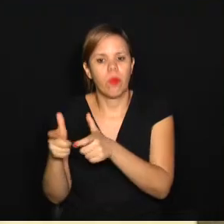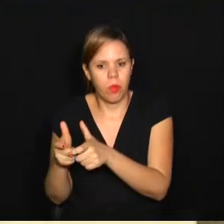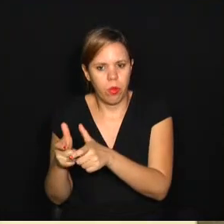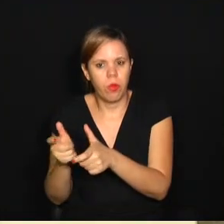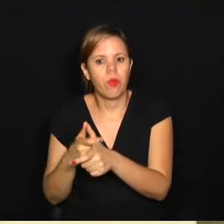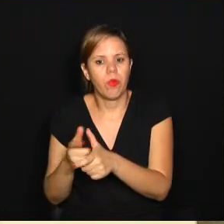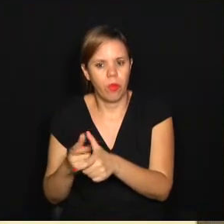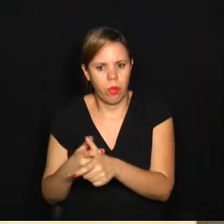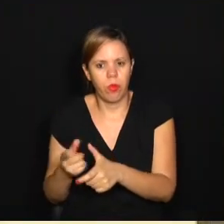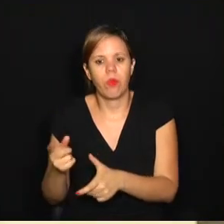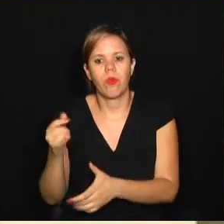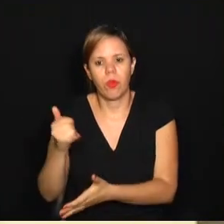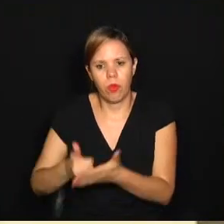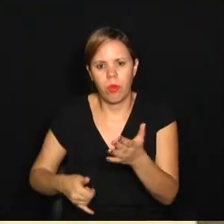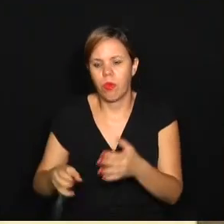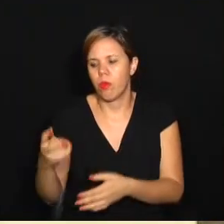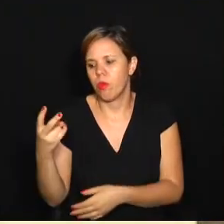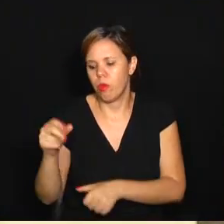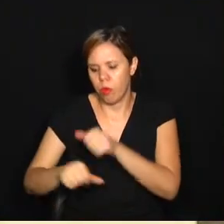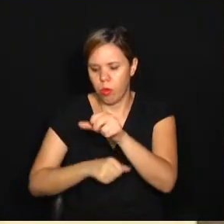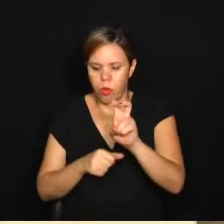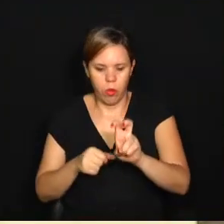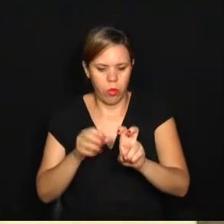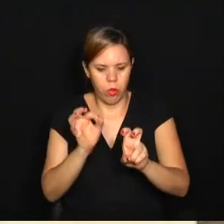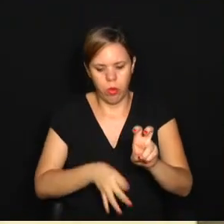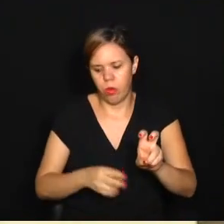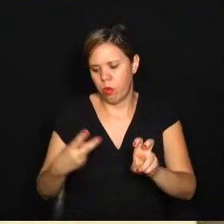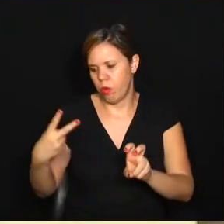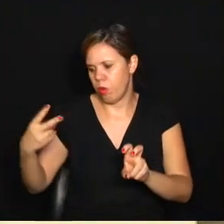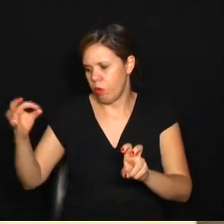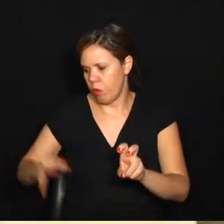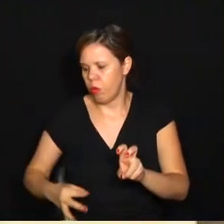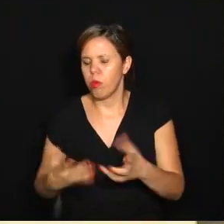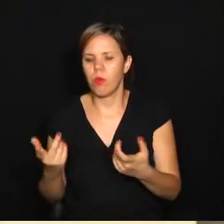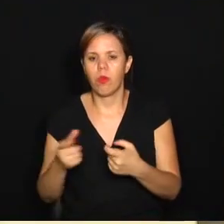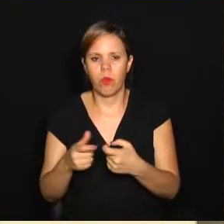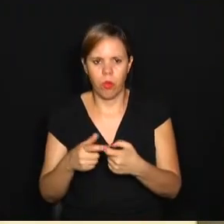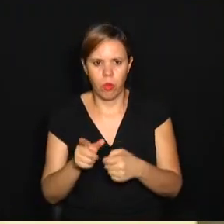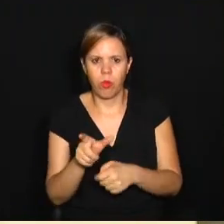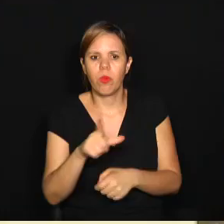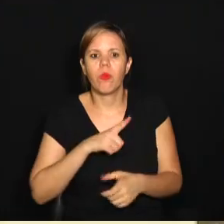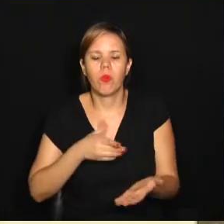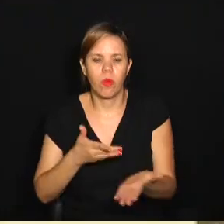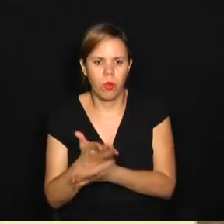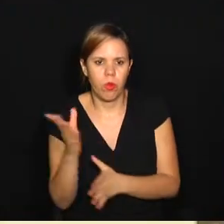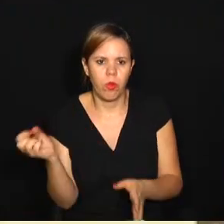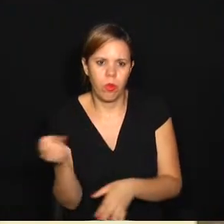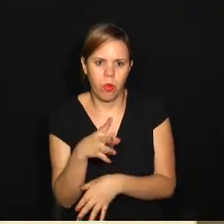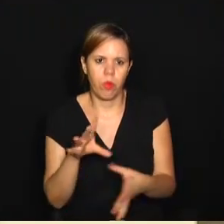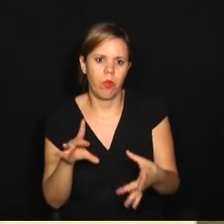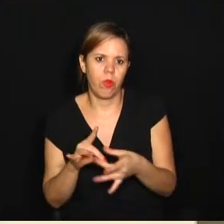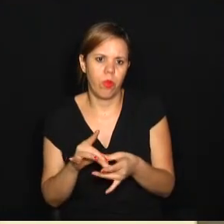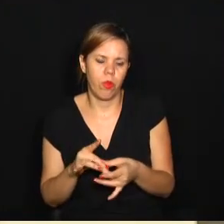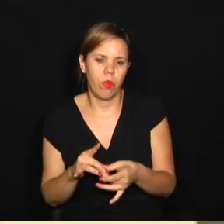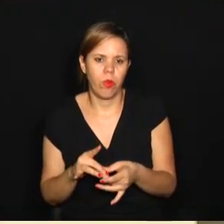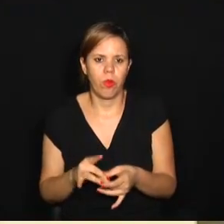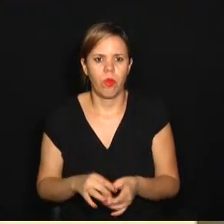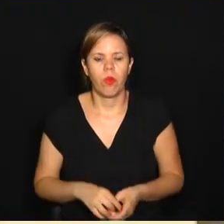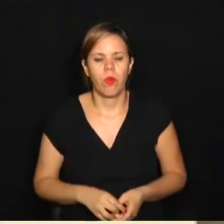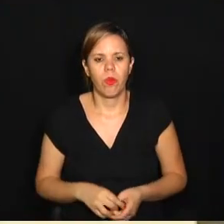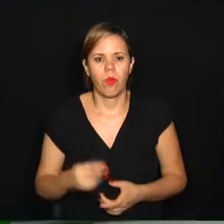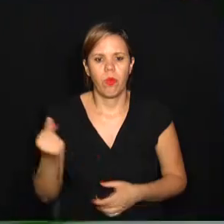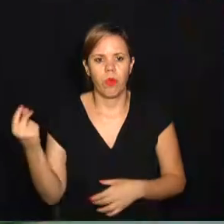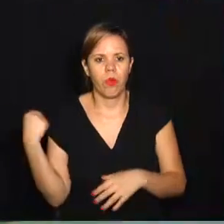de 5% para 2% dos médicos que forem credenciados a essa nova rede que vai ser instalada na